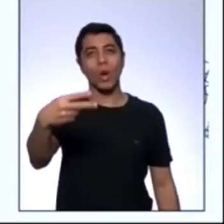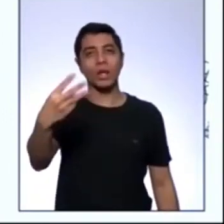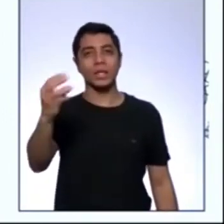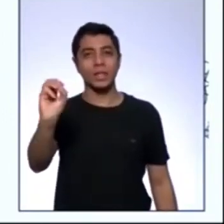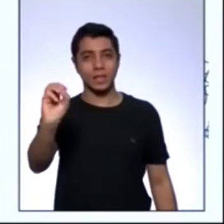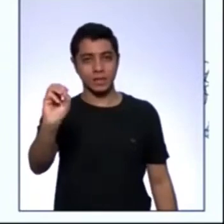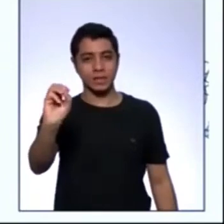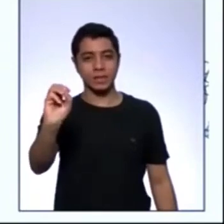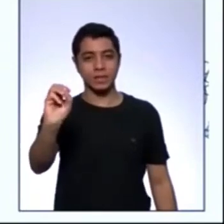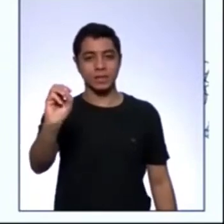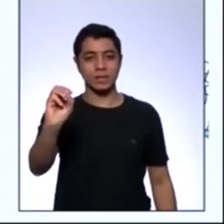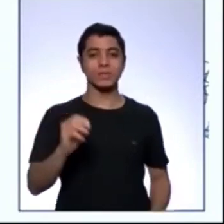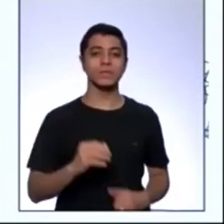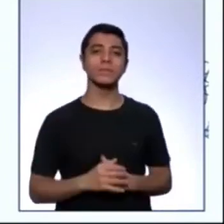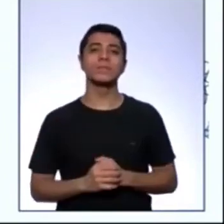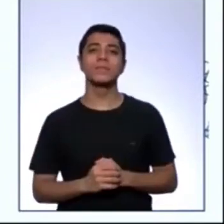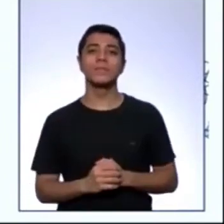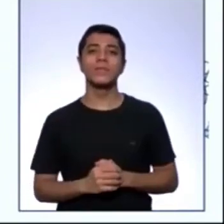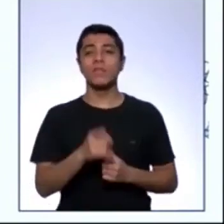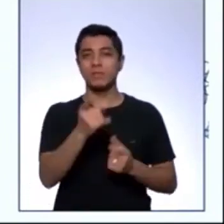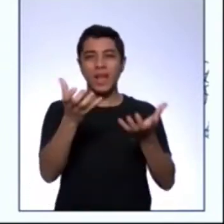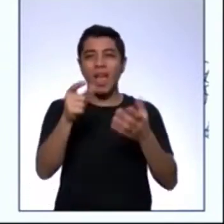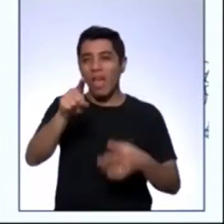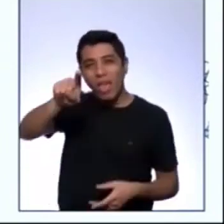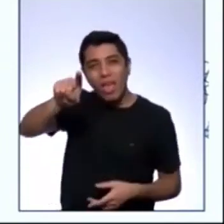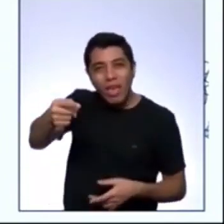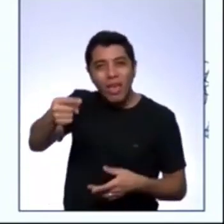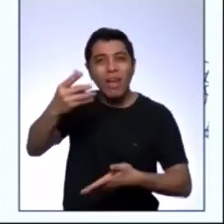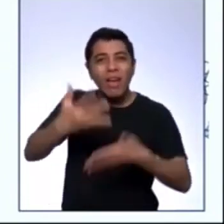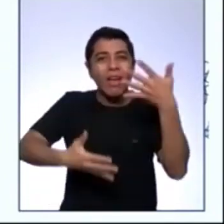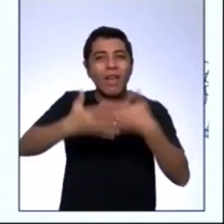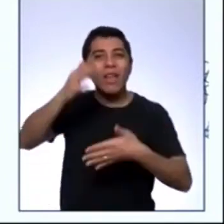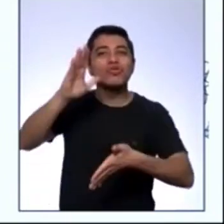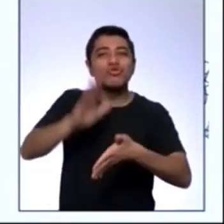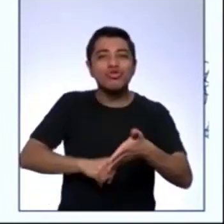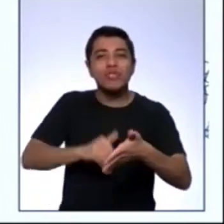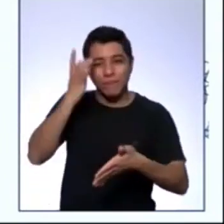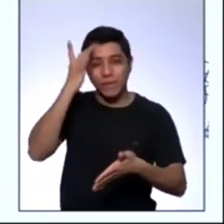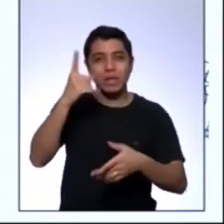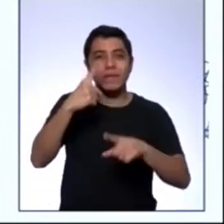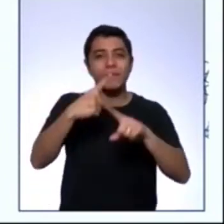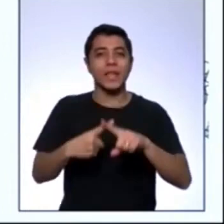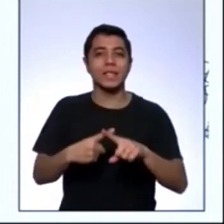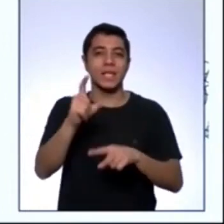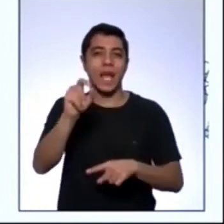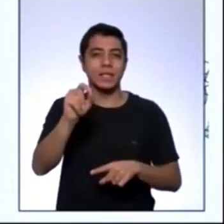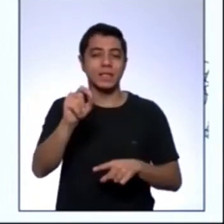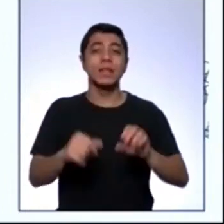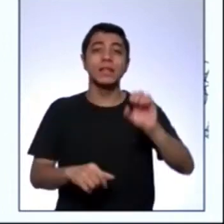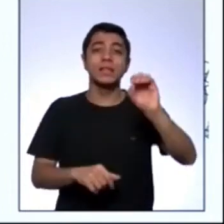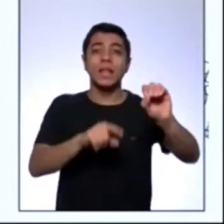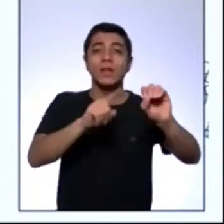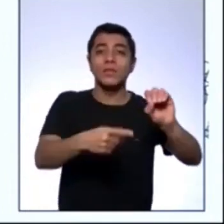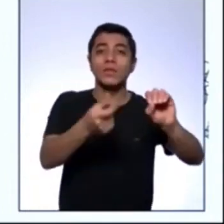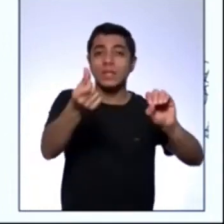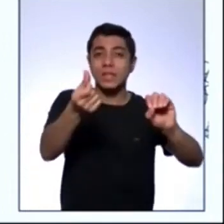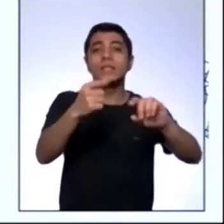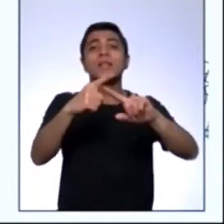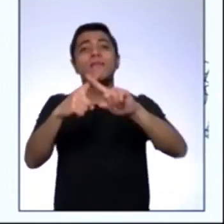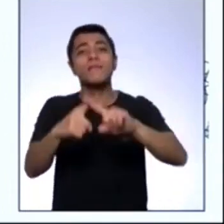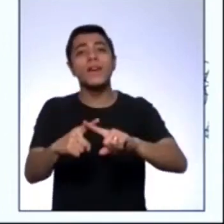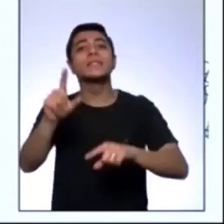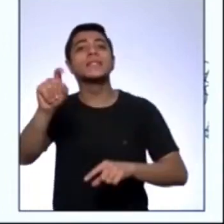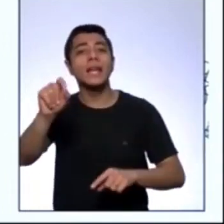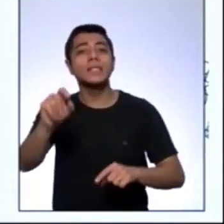você pode multiplicar por 10 pra tirar, zero, 6 x 10 das 6 e 30 10 10